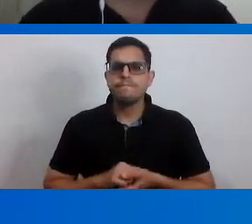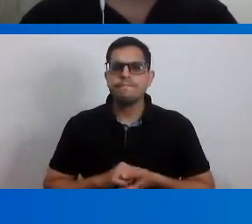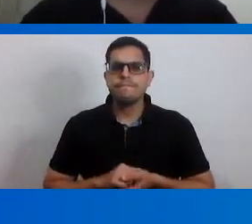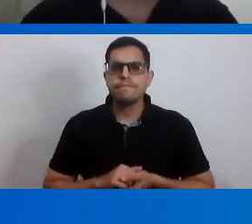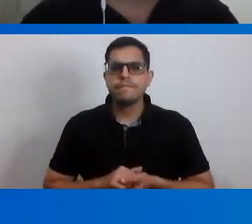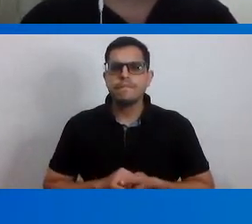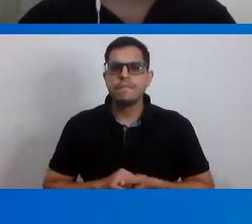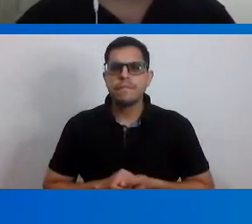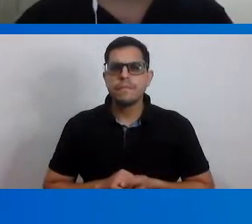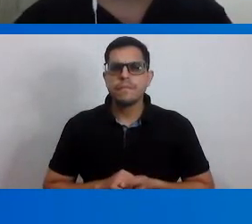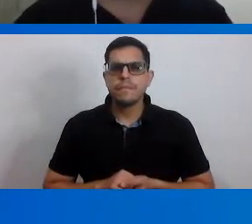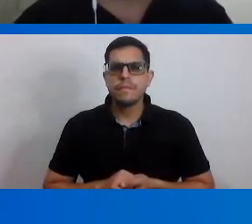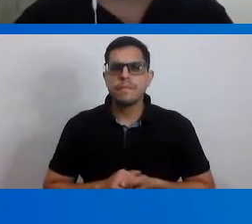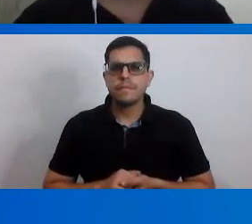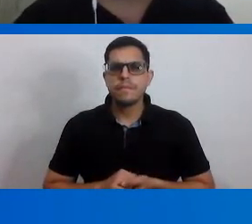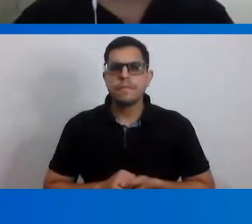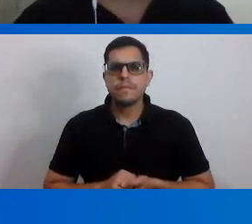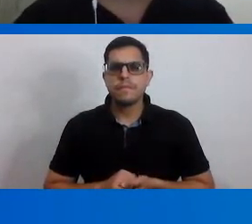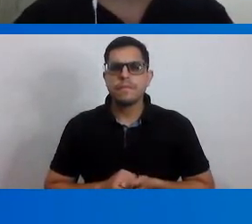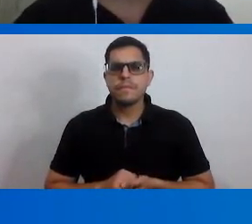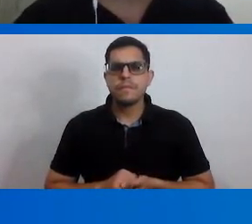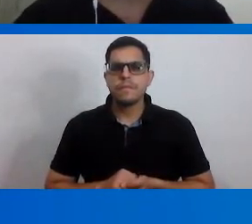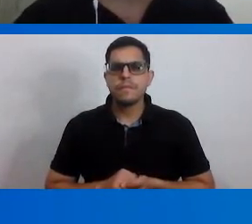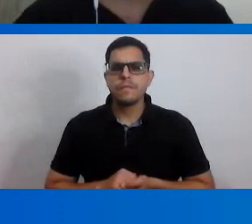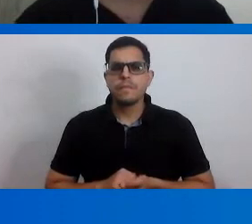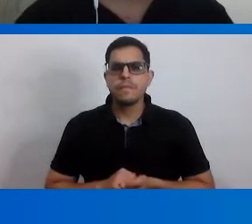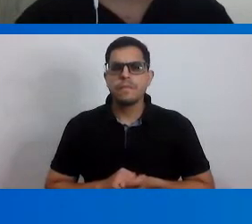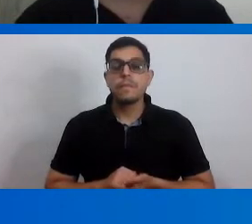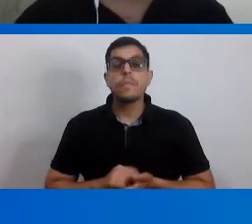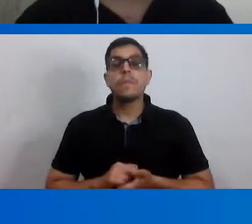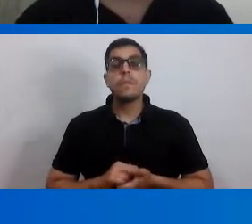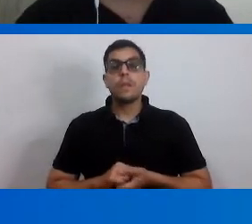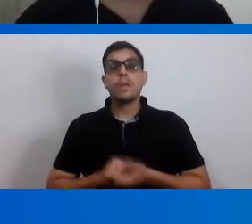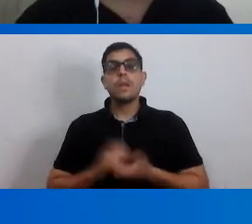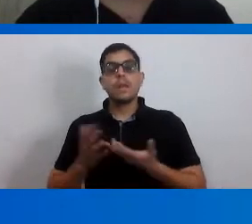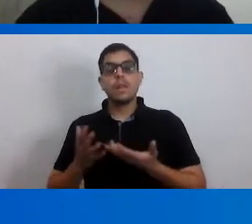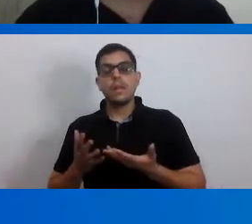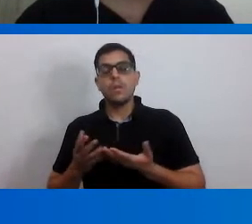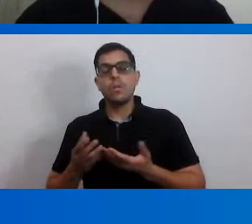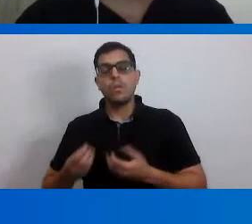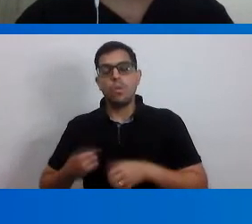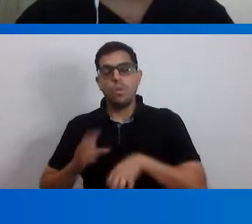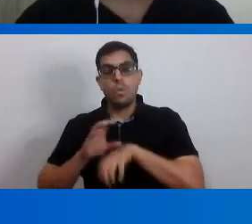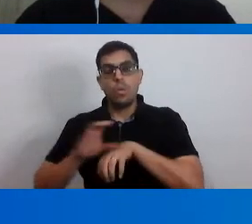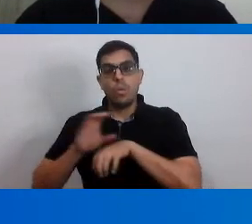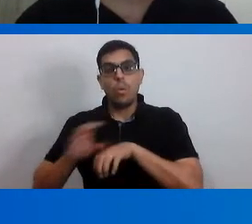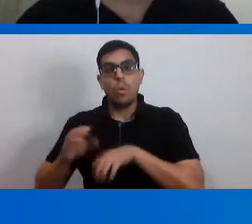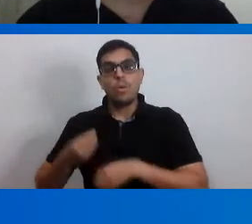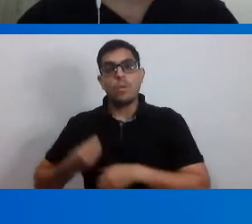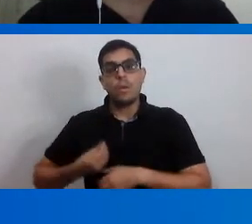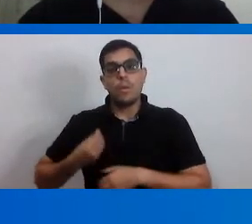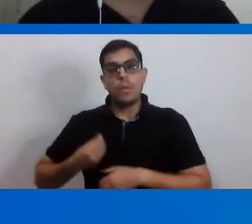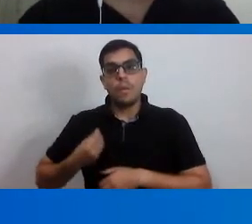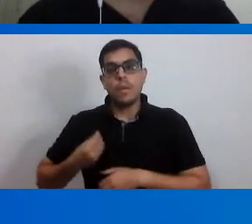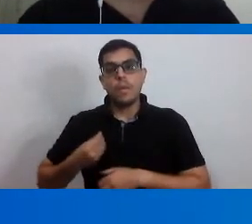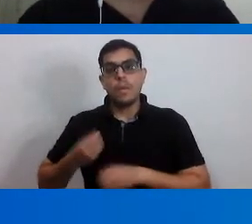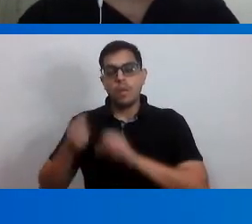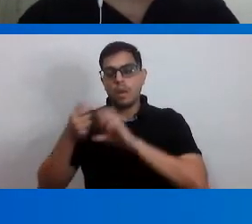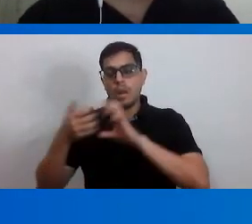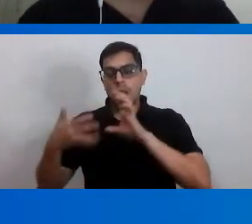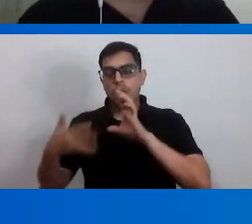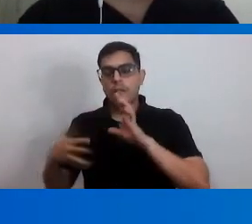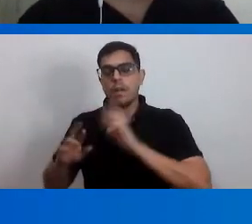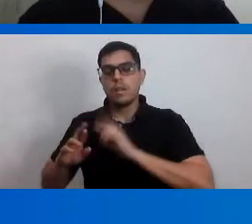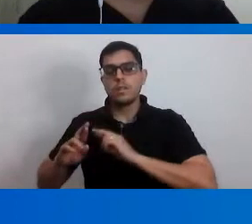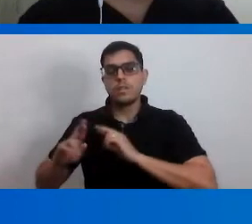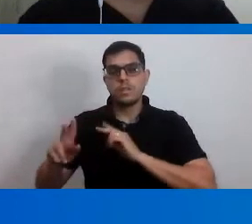o quanto você tivesse que tentar classificar um curso presencial da mesma forma né então Éder uma possibilidade muito Ampla assim